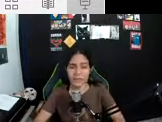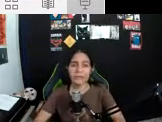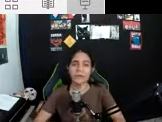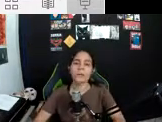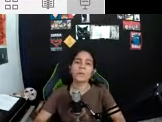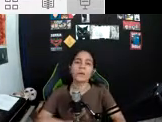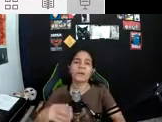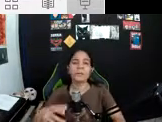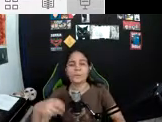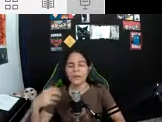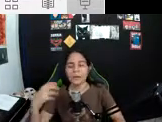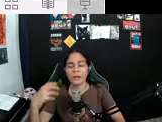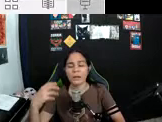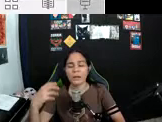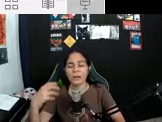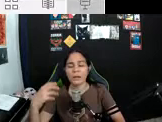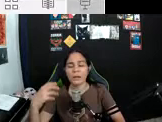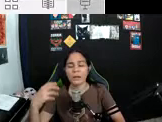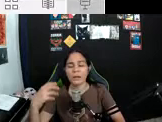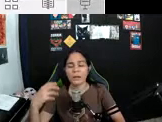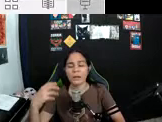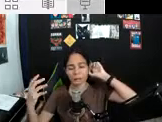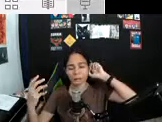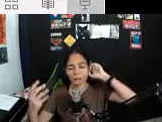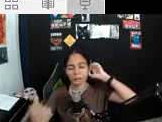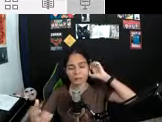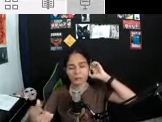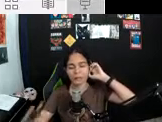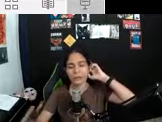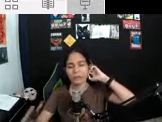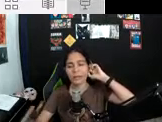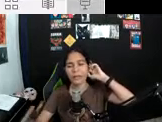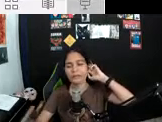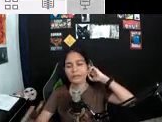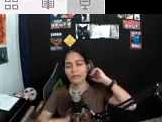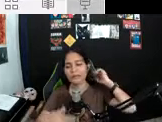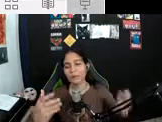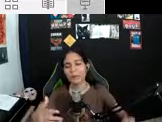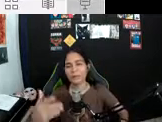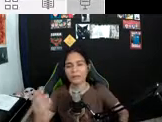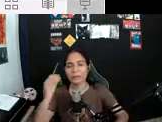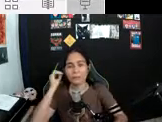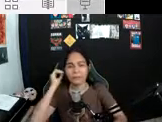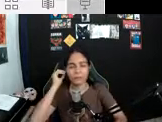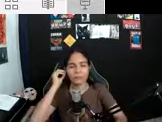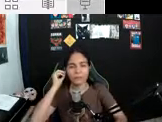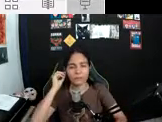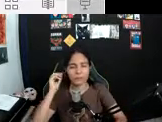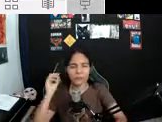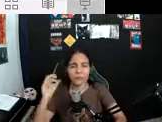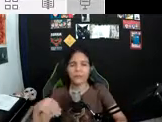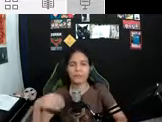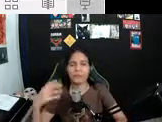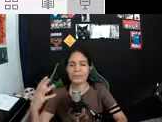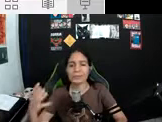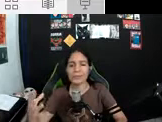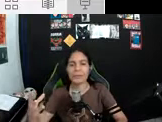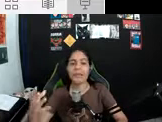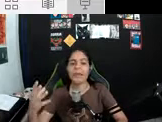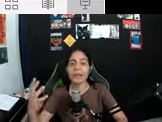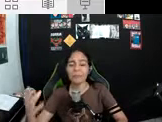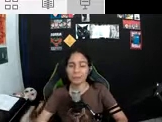coletividade. Então, quando a profissão de enfermagem, na regulamentação da profissão de enfermagem